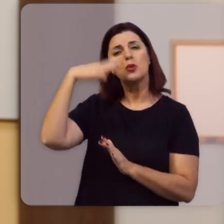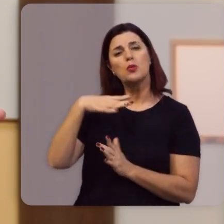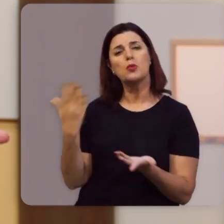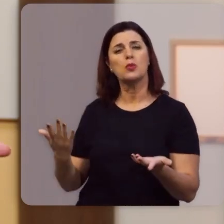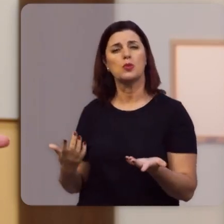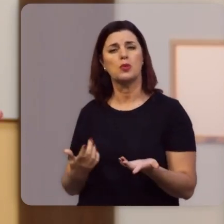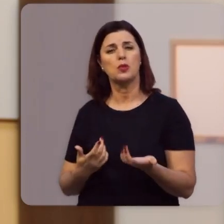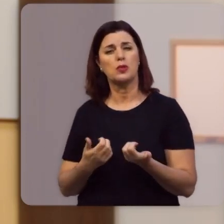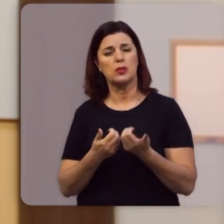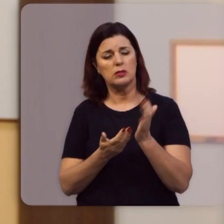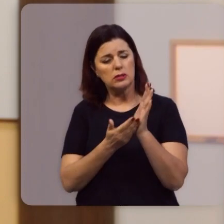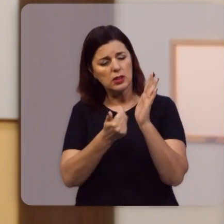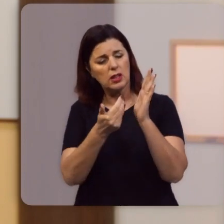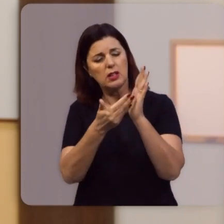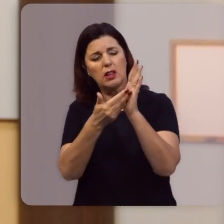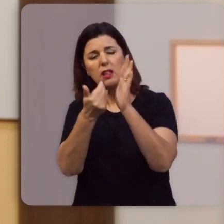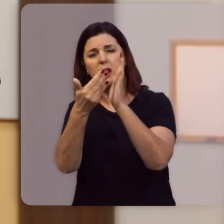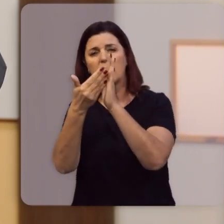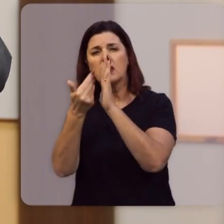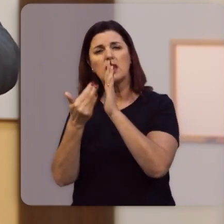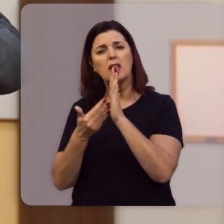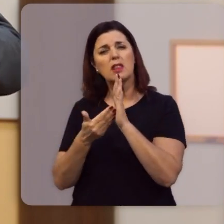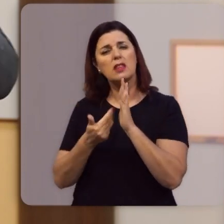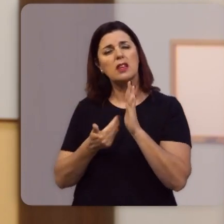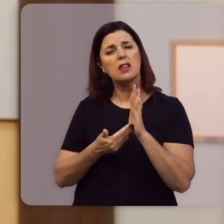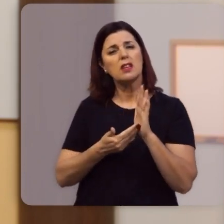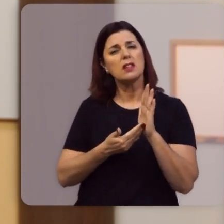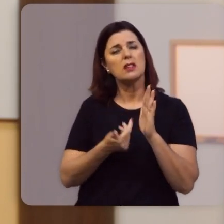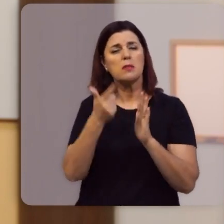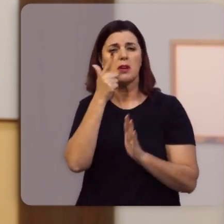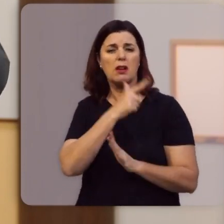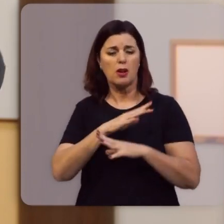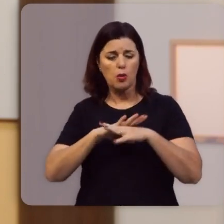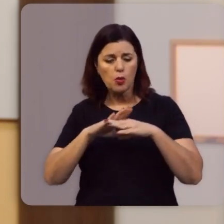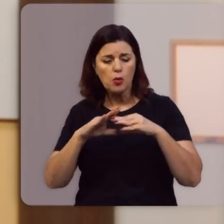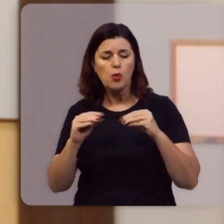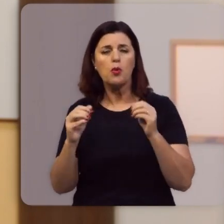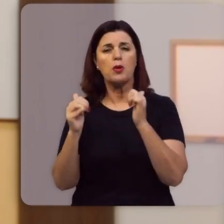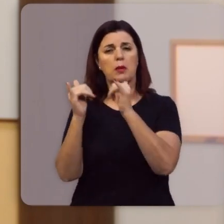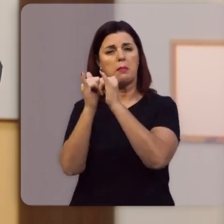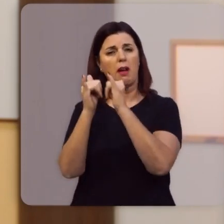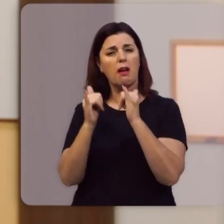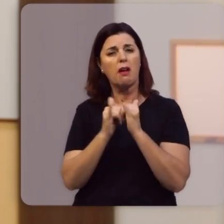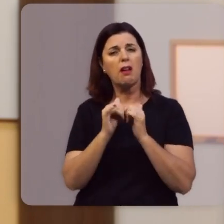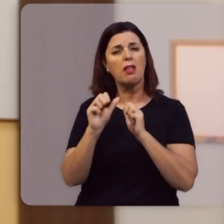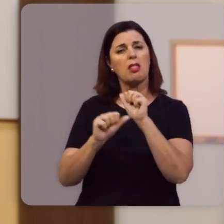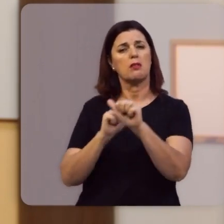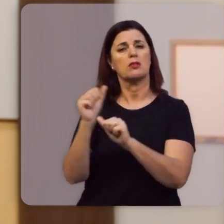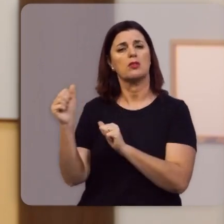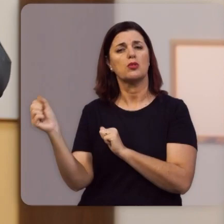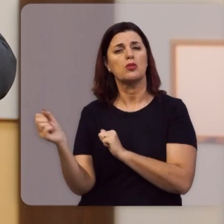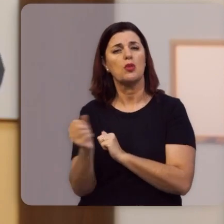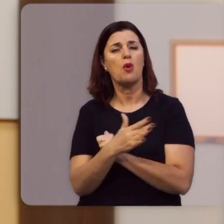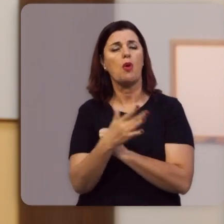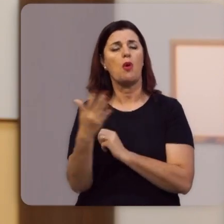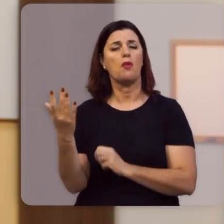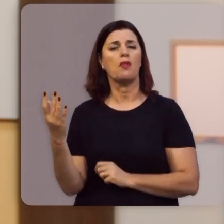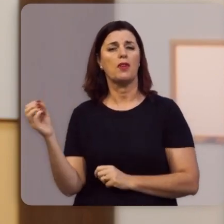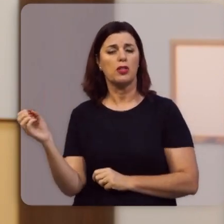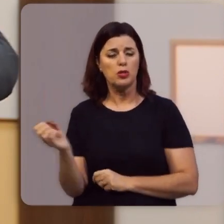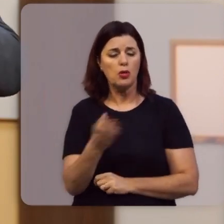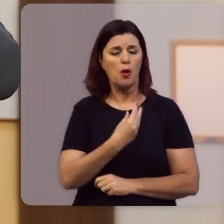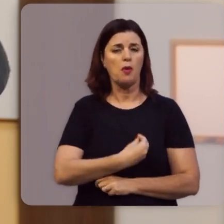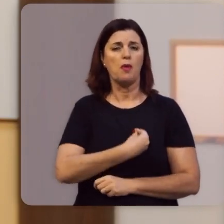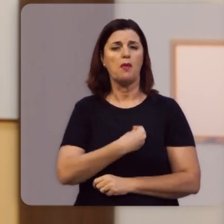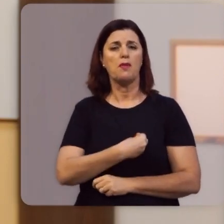lá enraizado, escondido, para que haja cura, para que haja perdão, para que haja restauração, para que haja renovo,